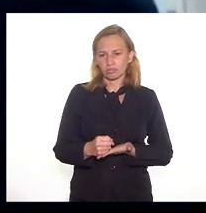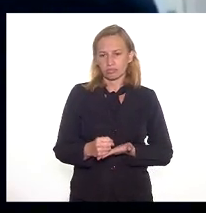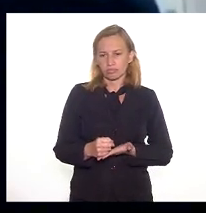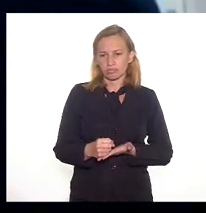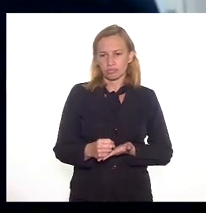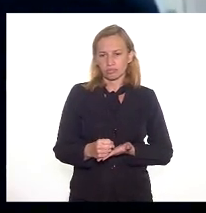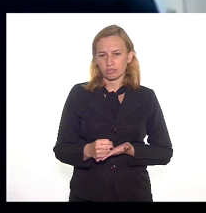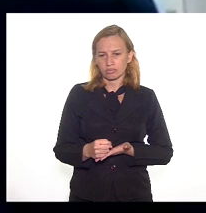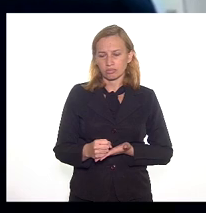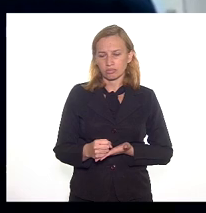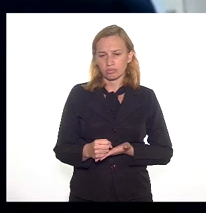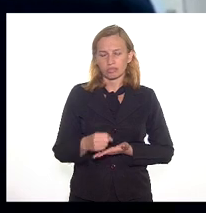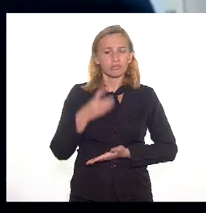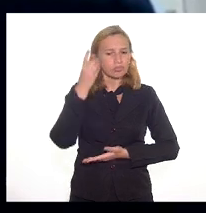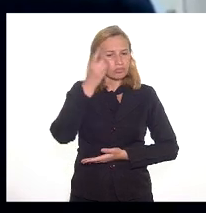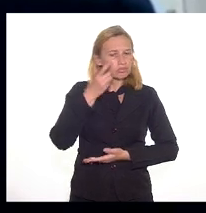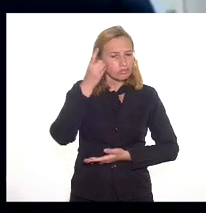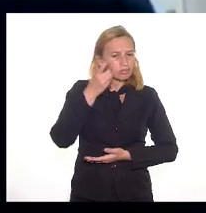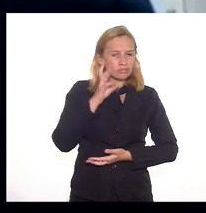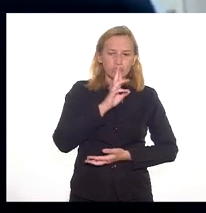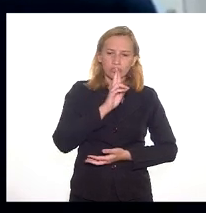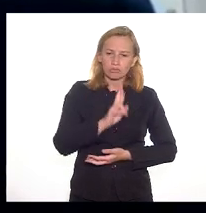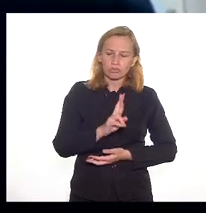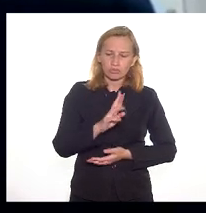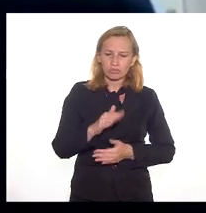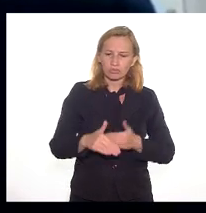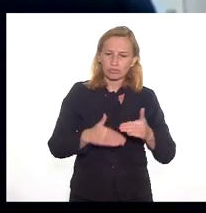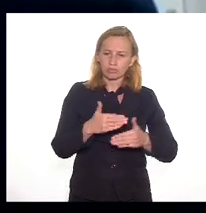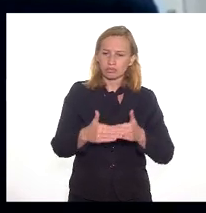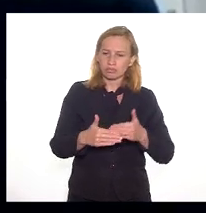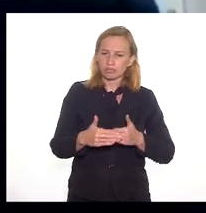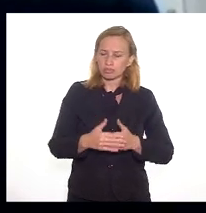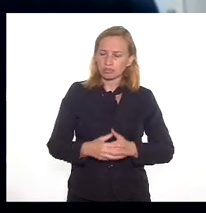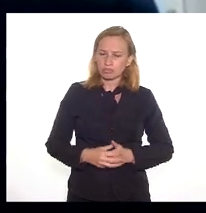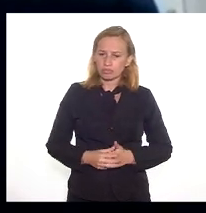gente verificou, deputada, foi que o resultado desse processo